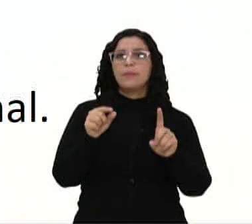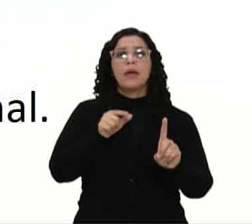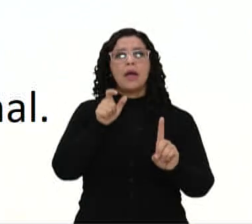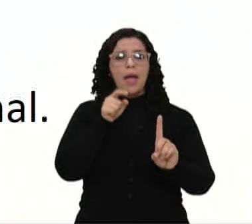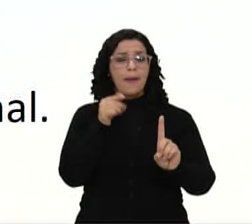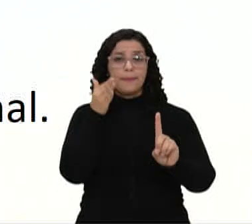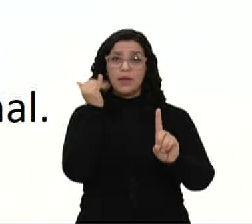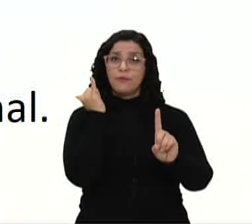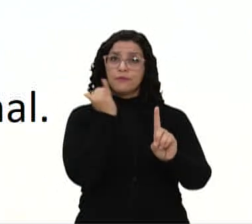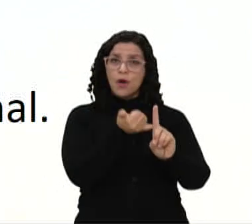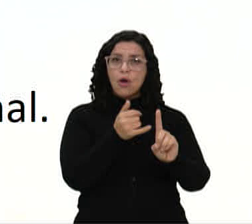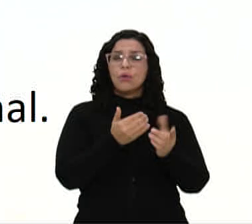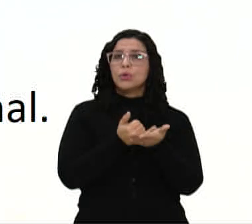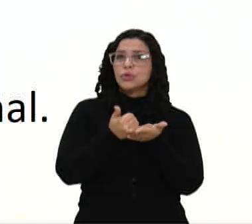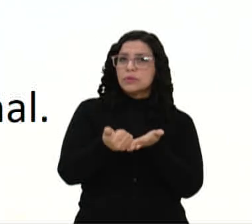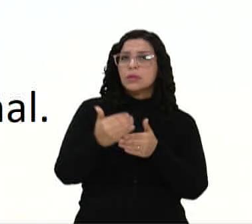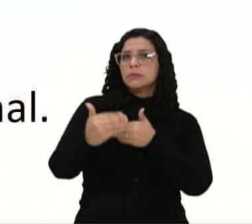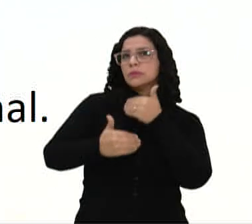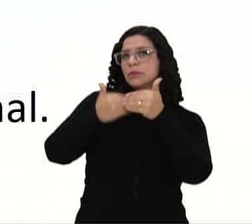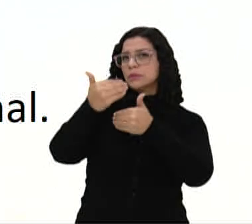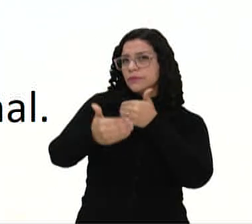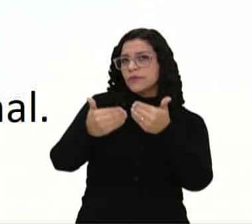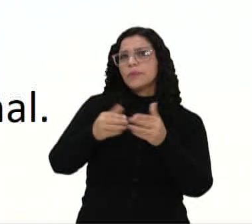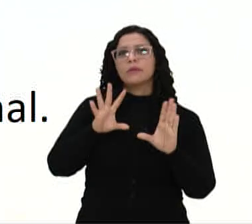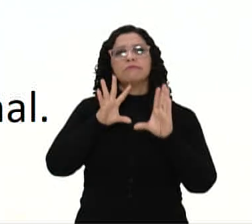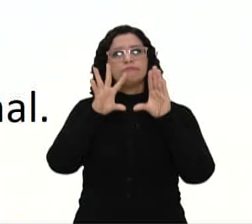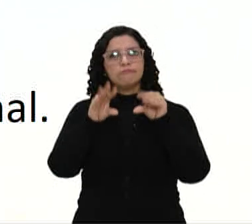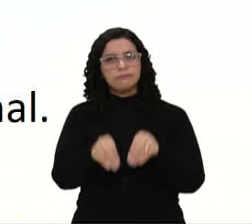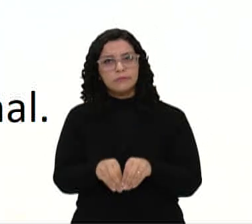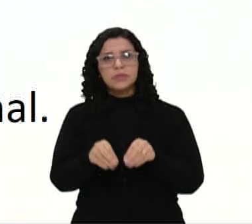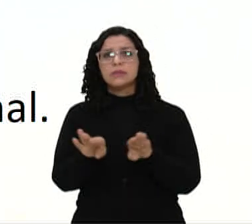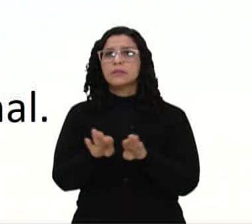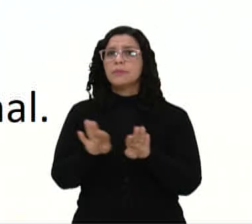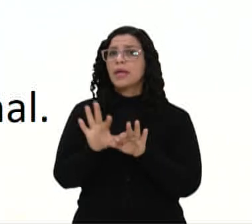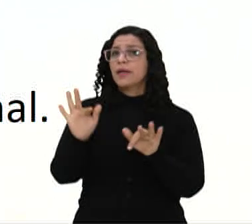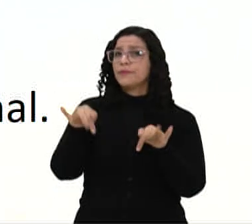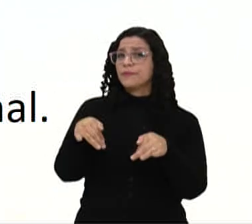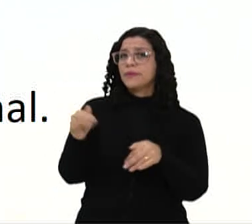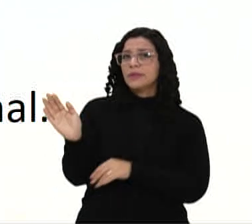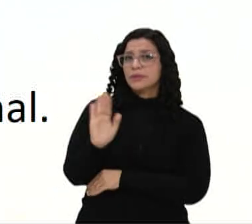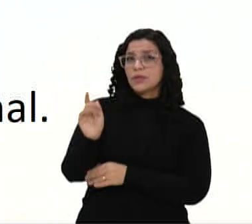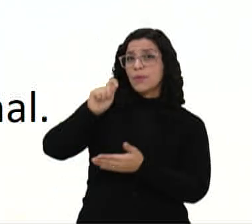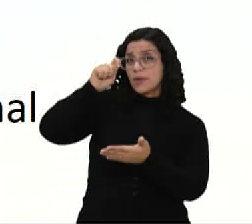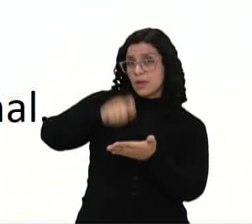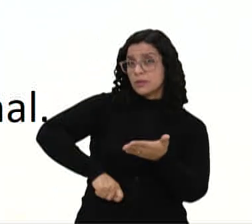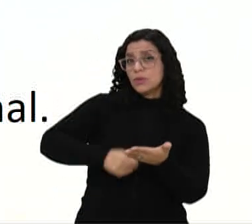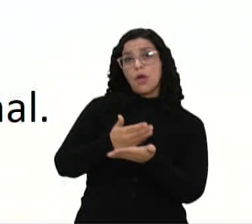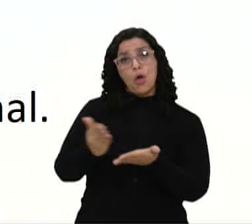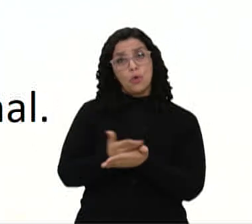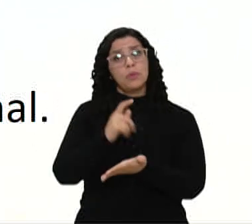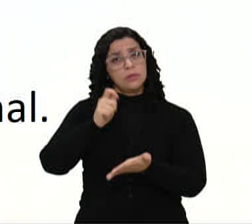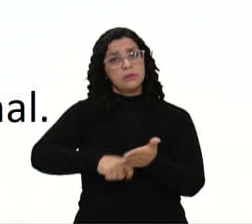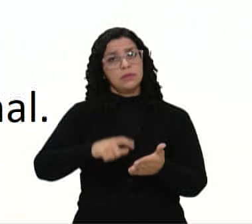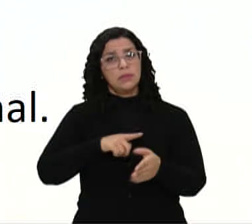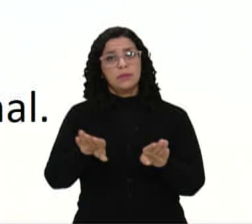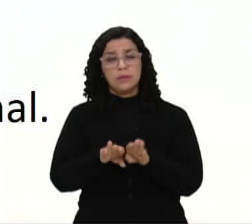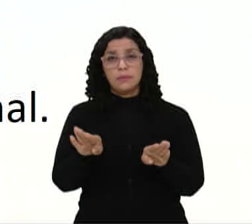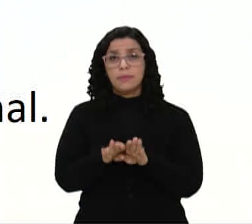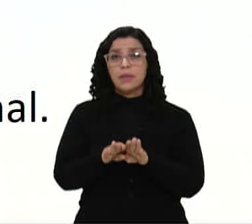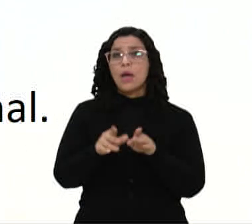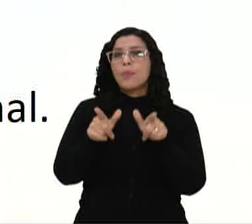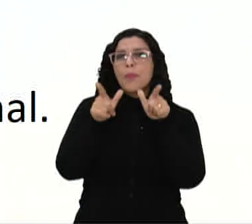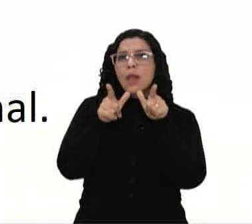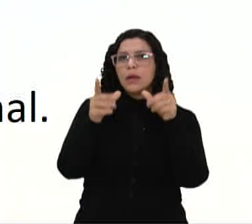destinatário, introdução, desenvolvimento, conclusão, despedida e assinatura algumas vezes. A